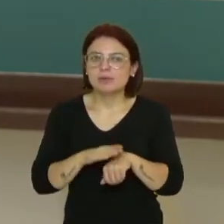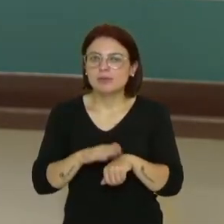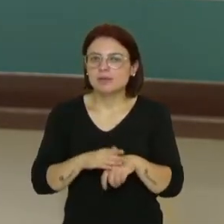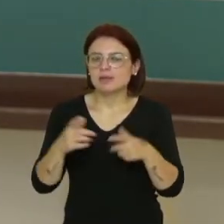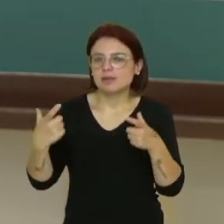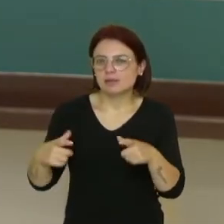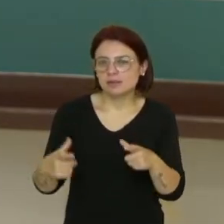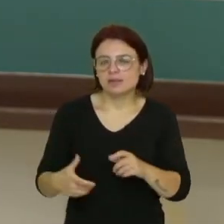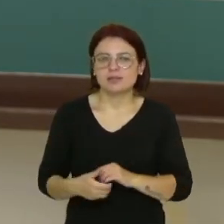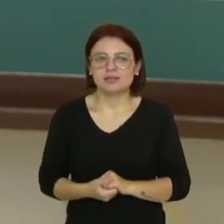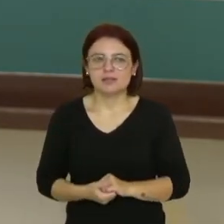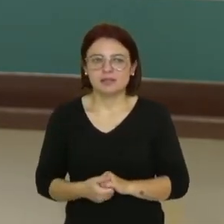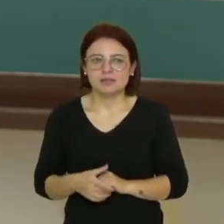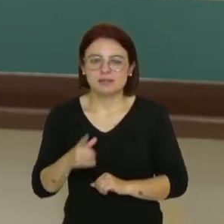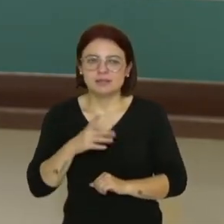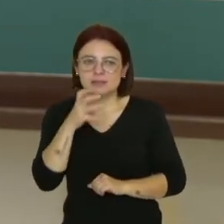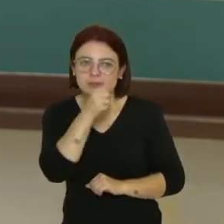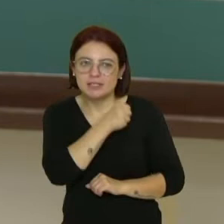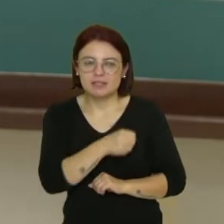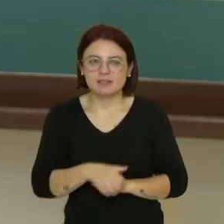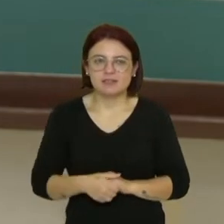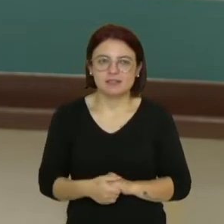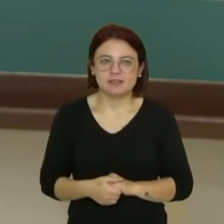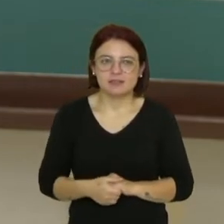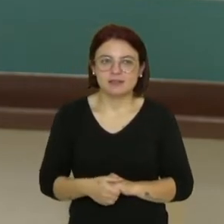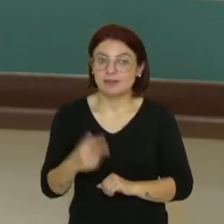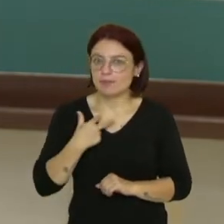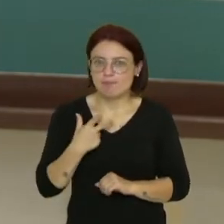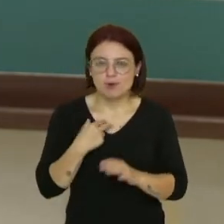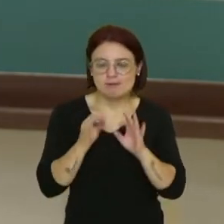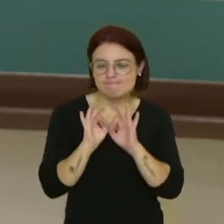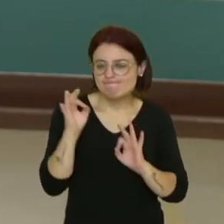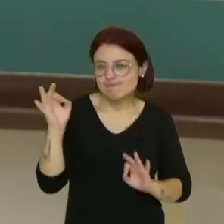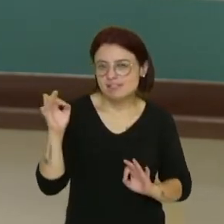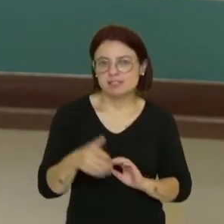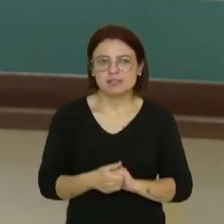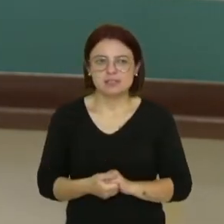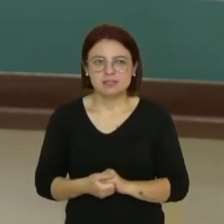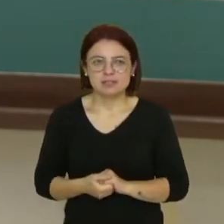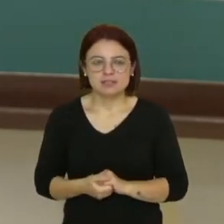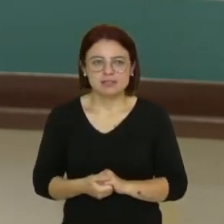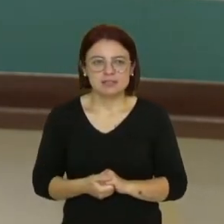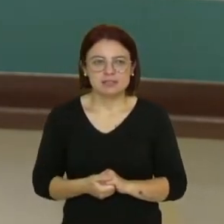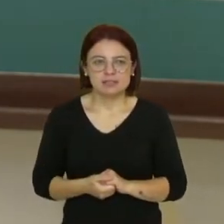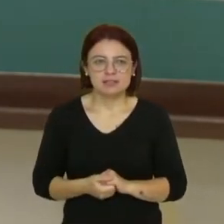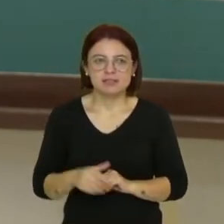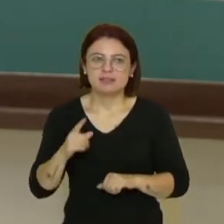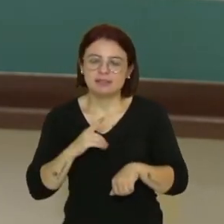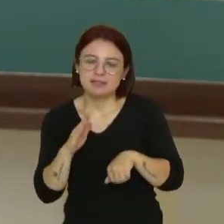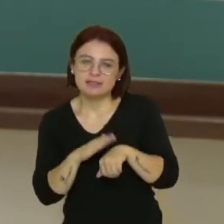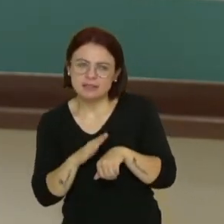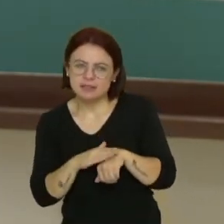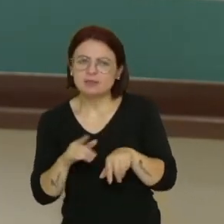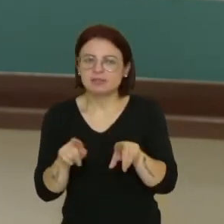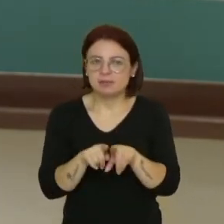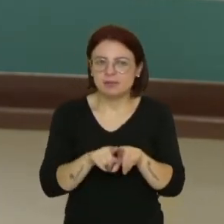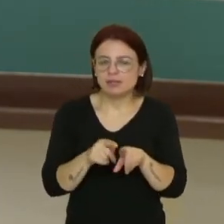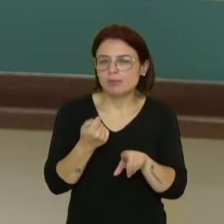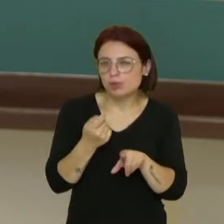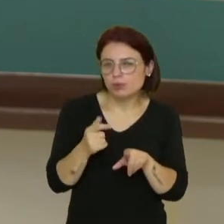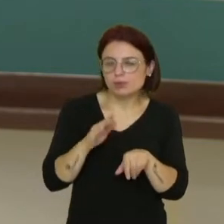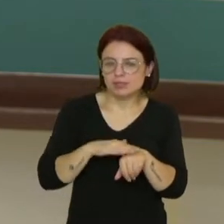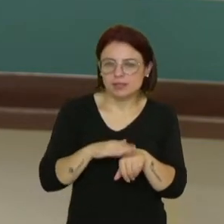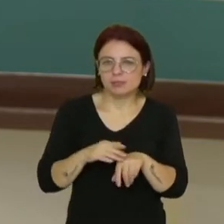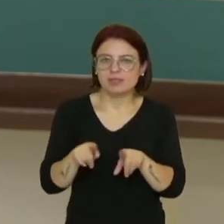também é curto, breve, né? Não pode ser muito longo. E o tempo também, poucos minutos, poucas